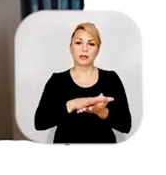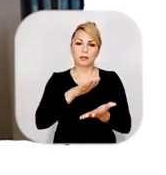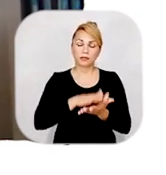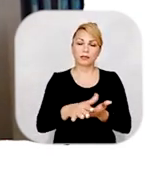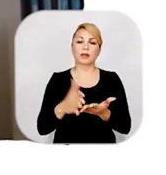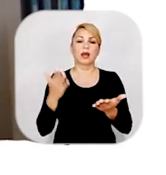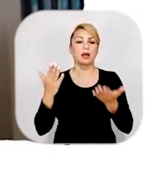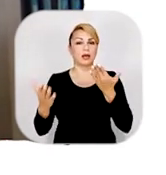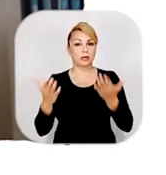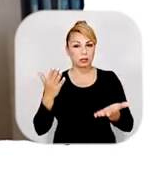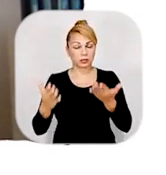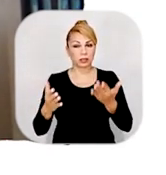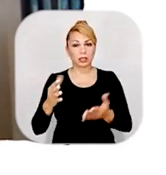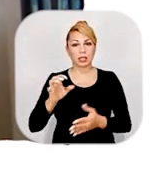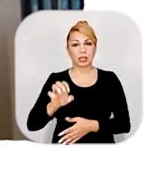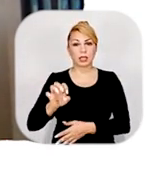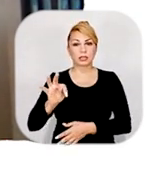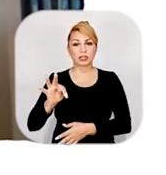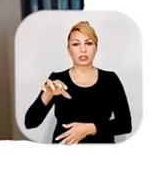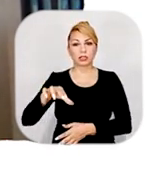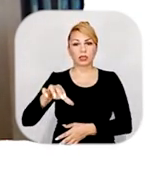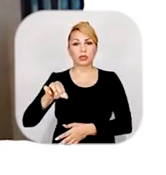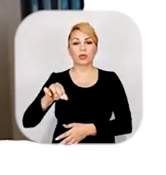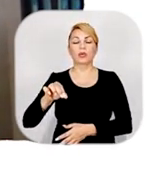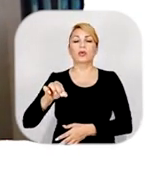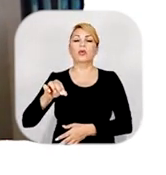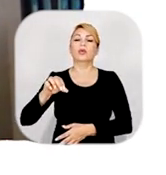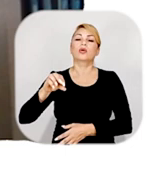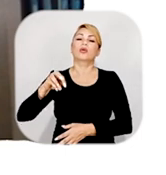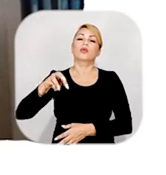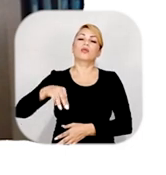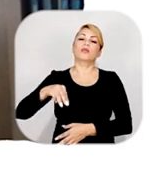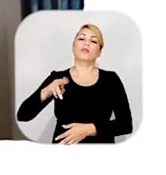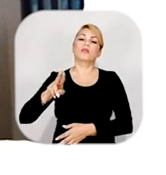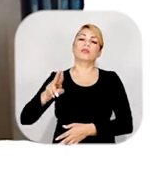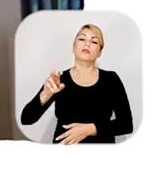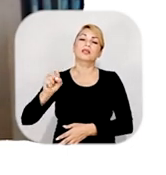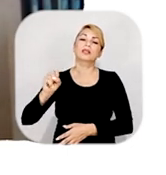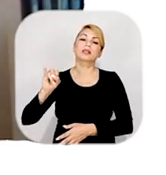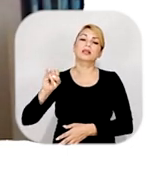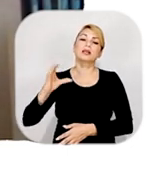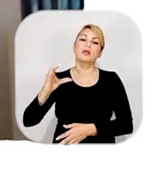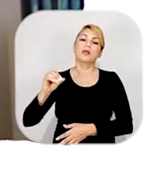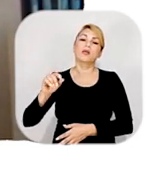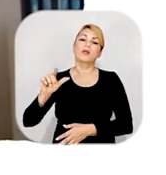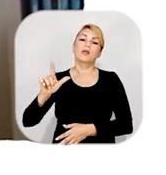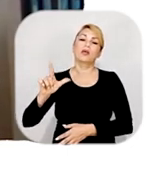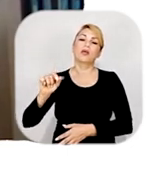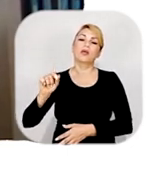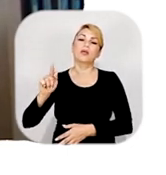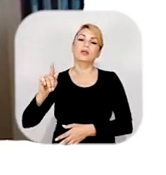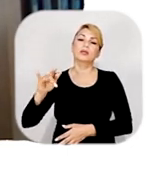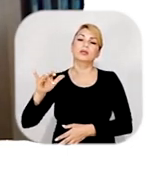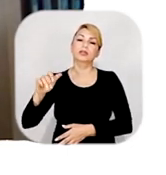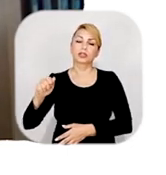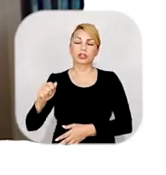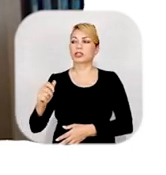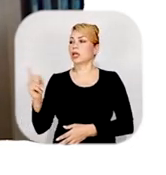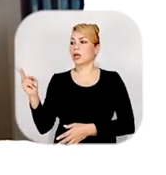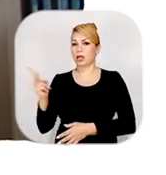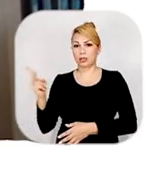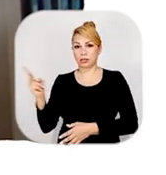análise de etnomusicologia, que foi feita pela Angela Luning, né, e pelo Ricardo, né, os dois